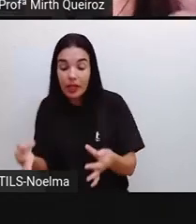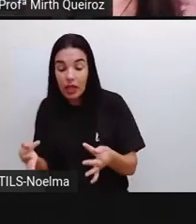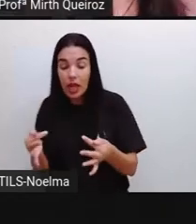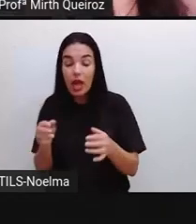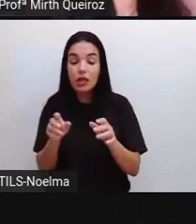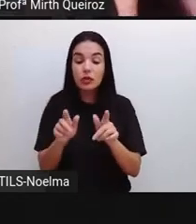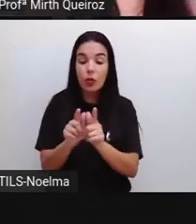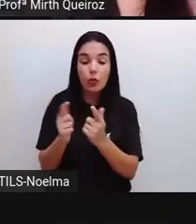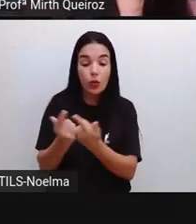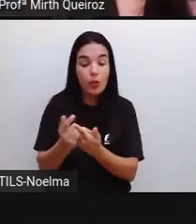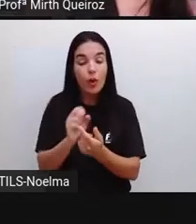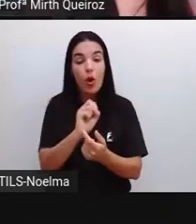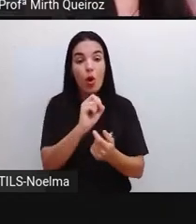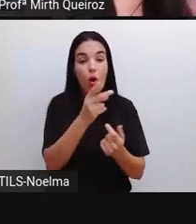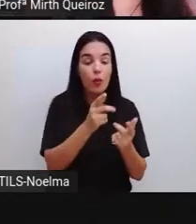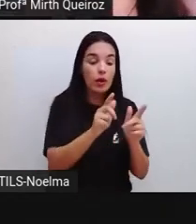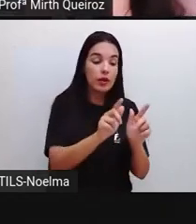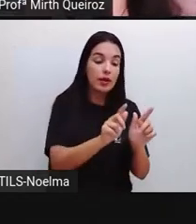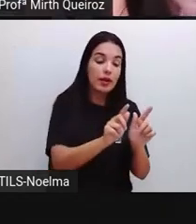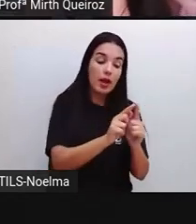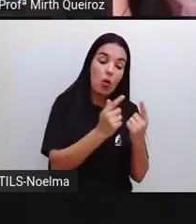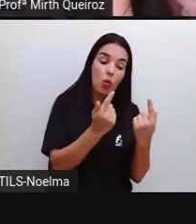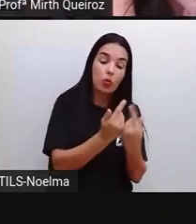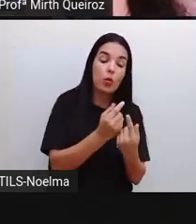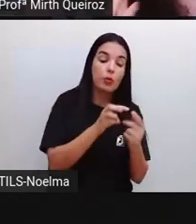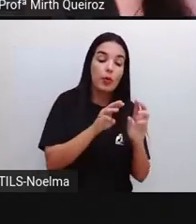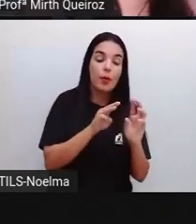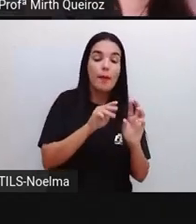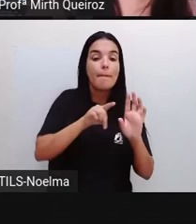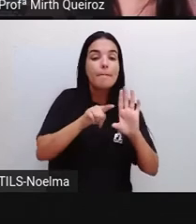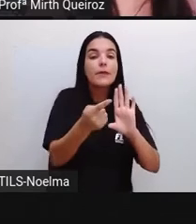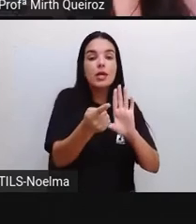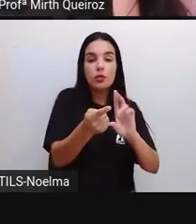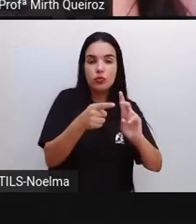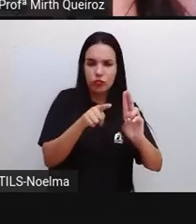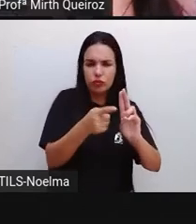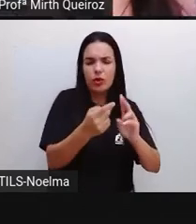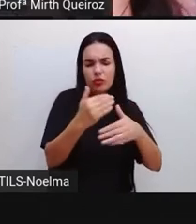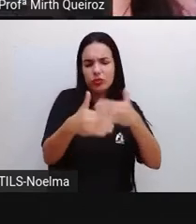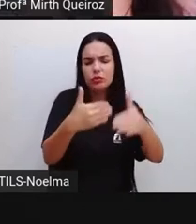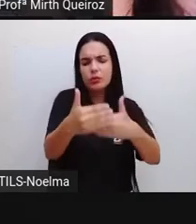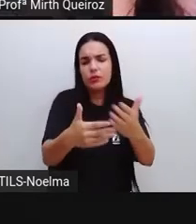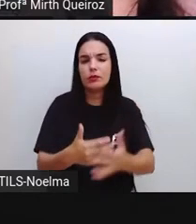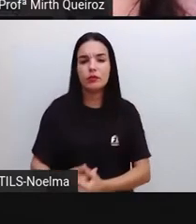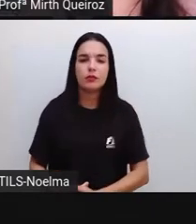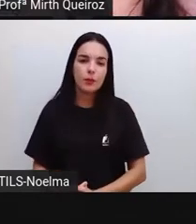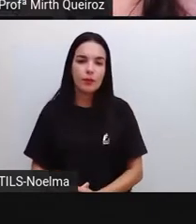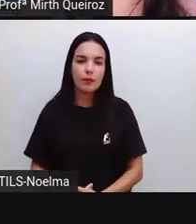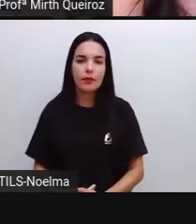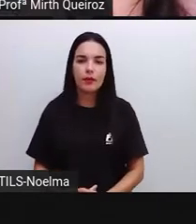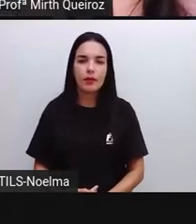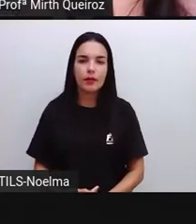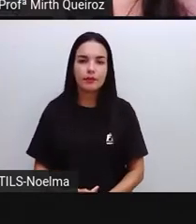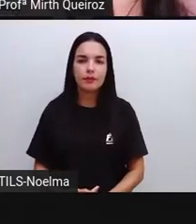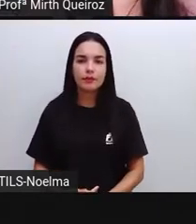milhares classe do Milhão né dos milhões neste caso ou Dois Bilhões e assim sucessivamente